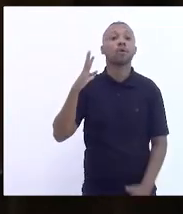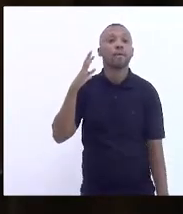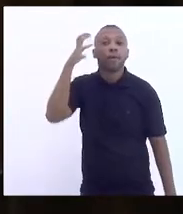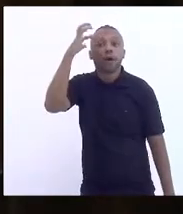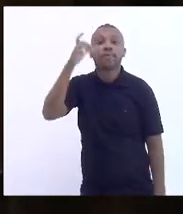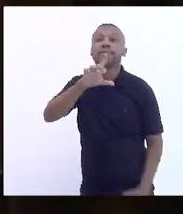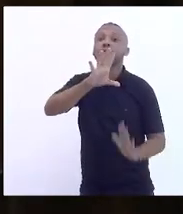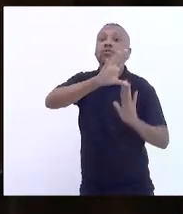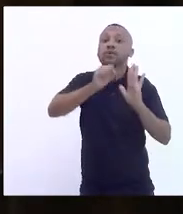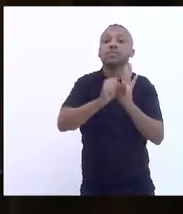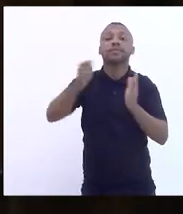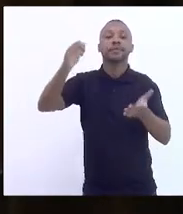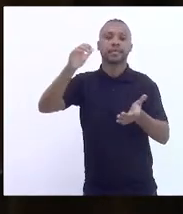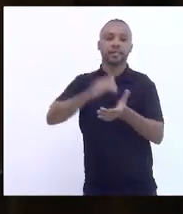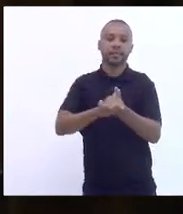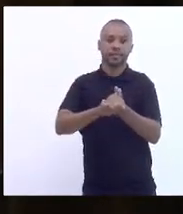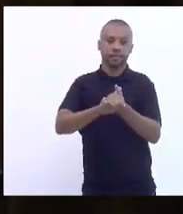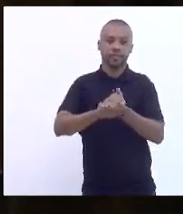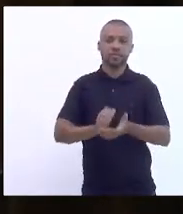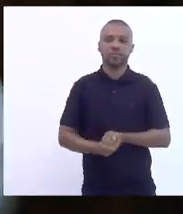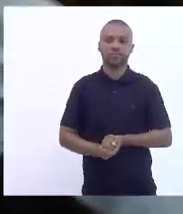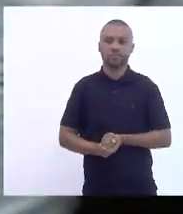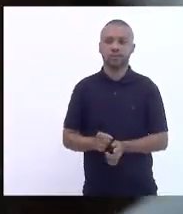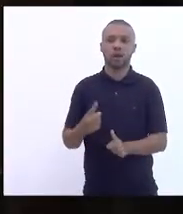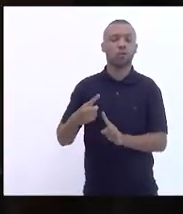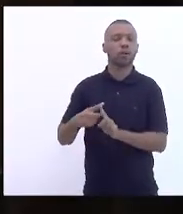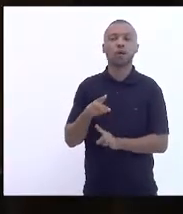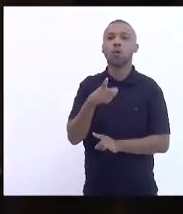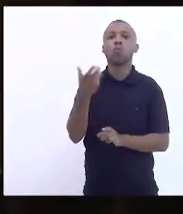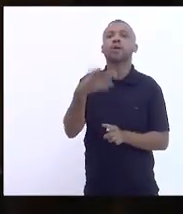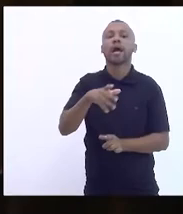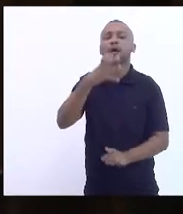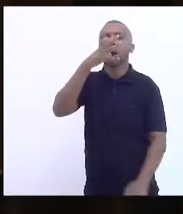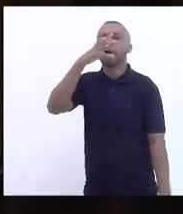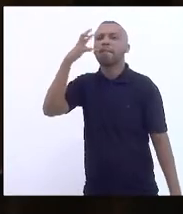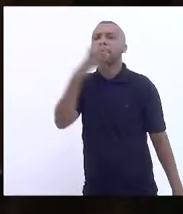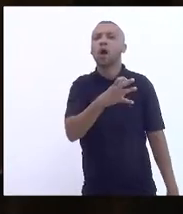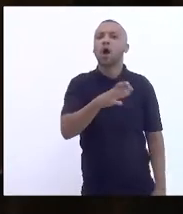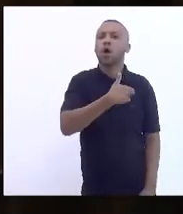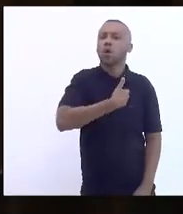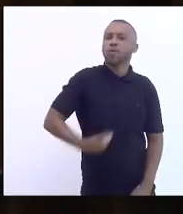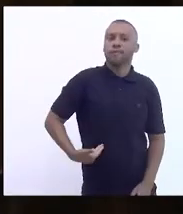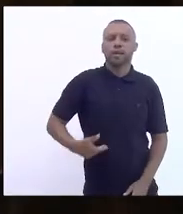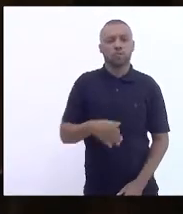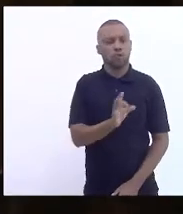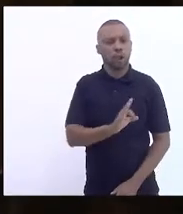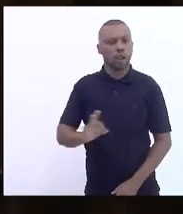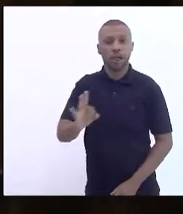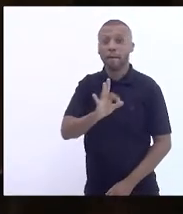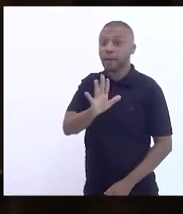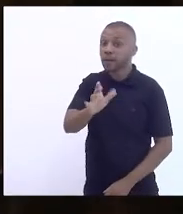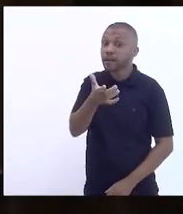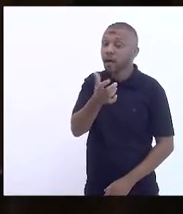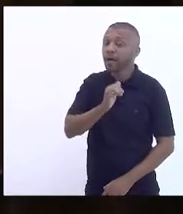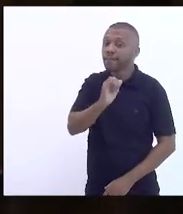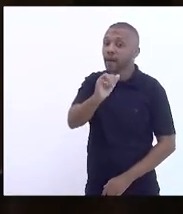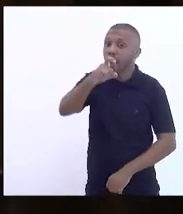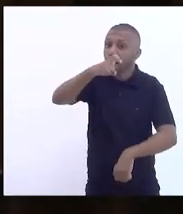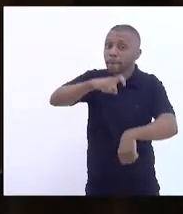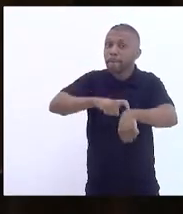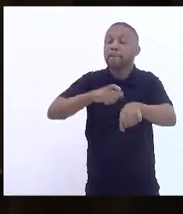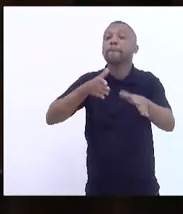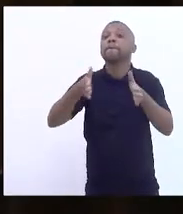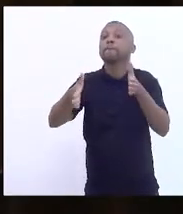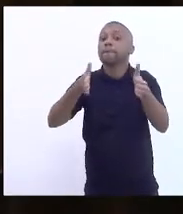deste casamento porque eu não estou aqui para jogar pedra no governo mas eu tô aqui para dar um prazo um